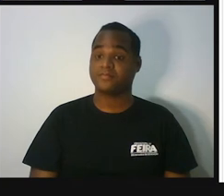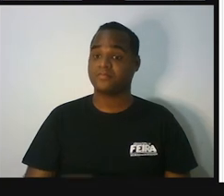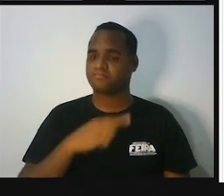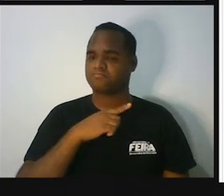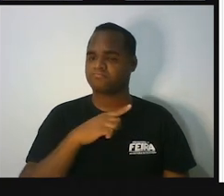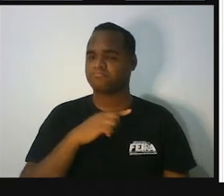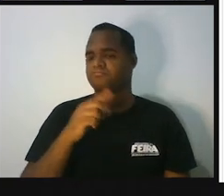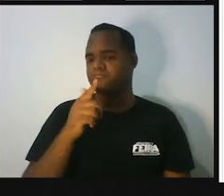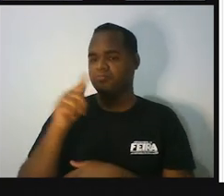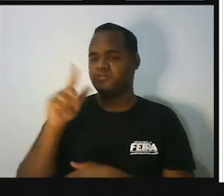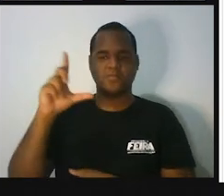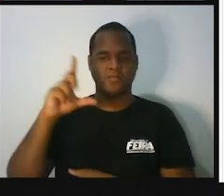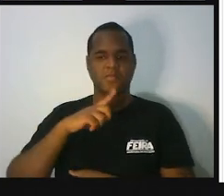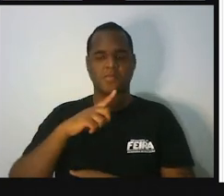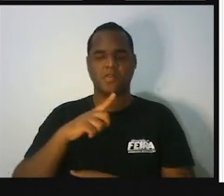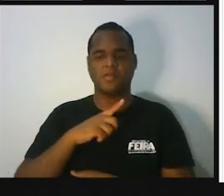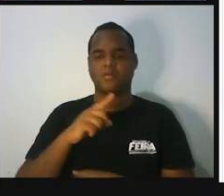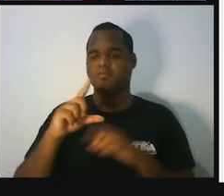uma figura.